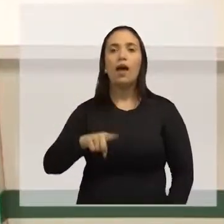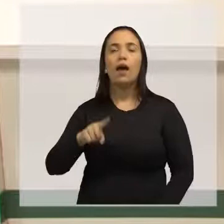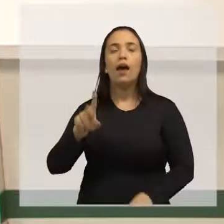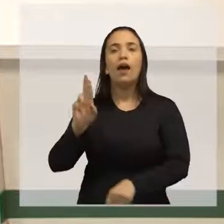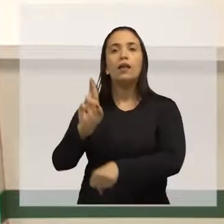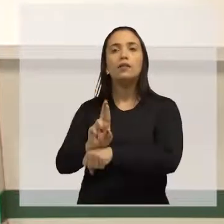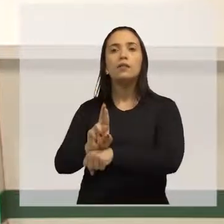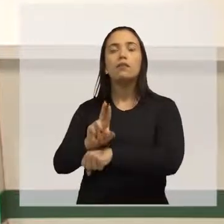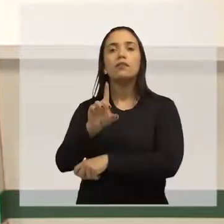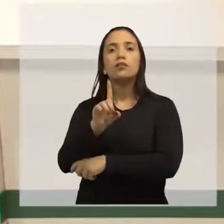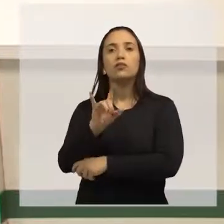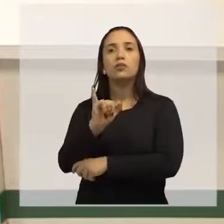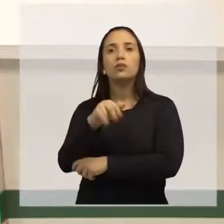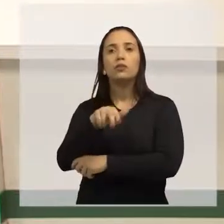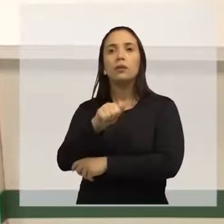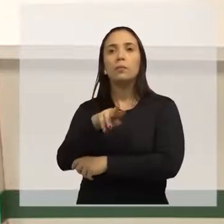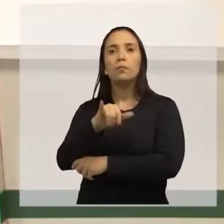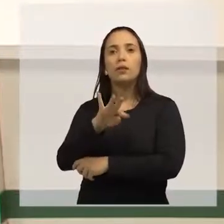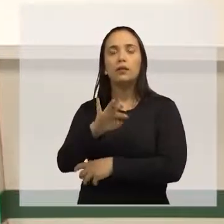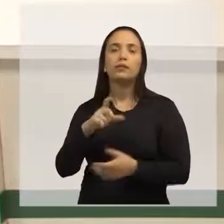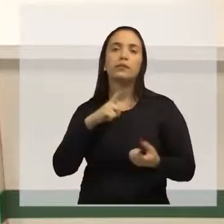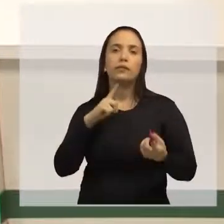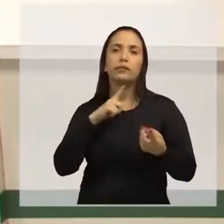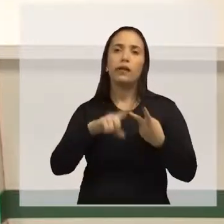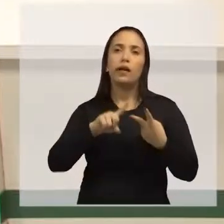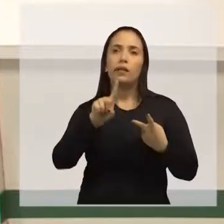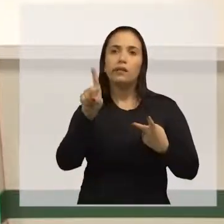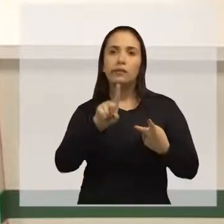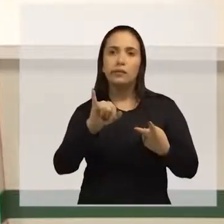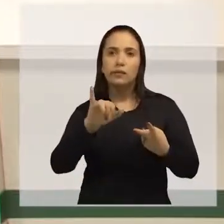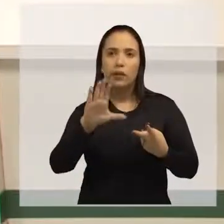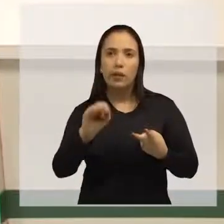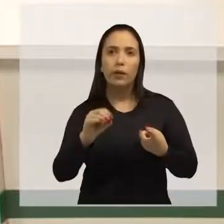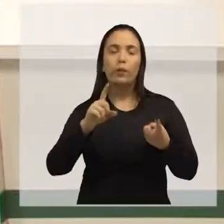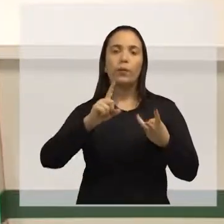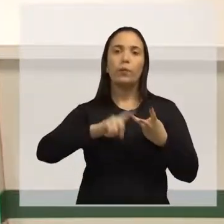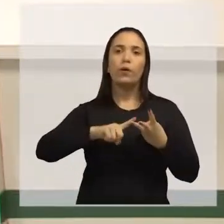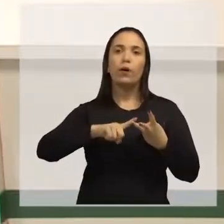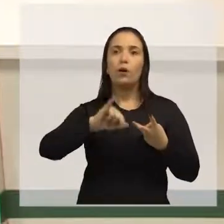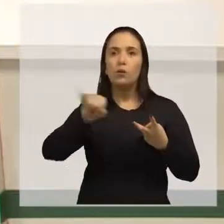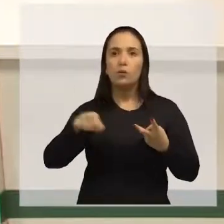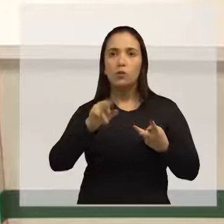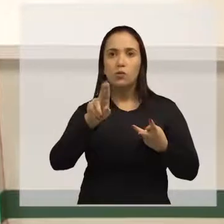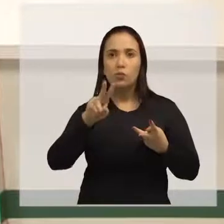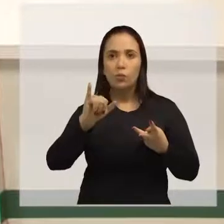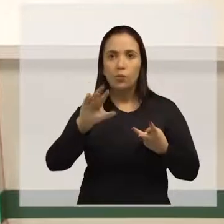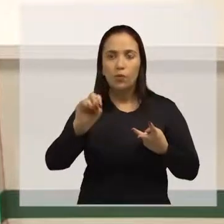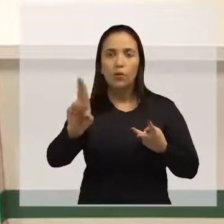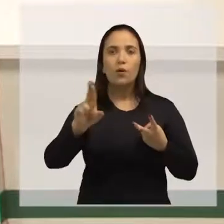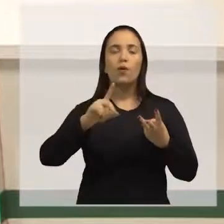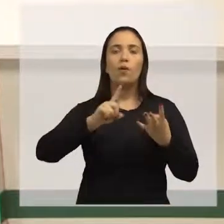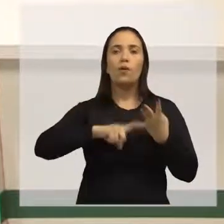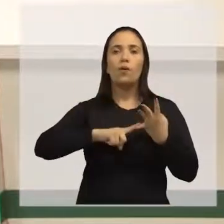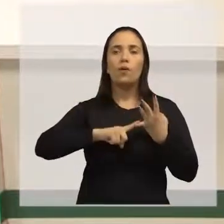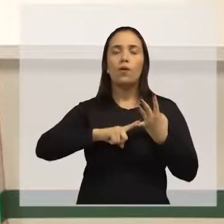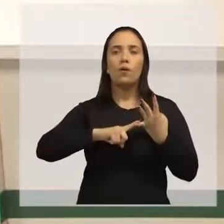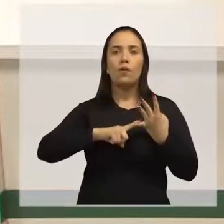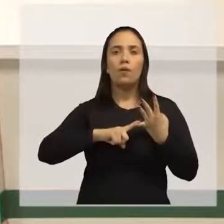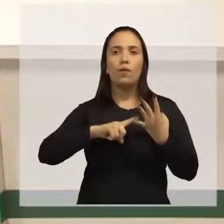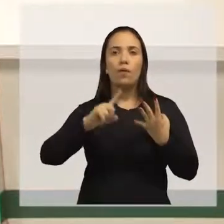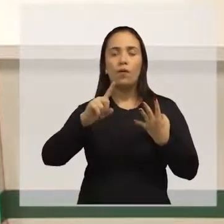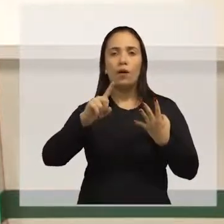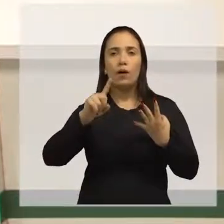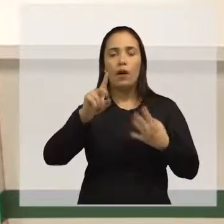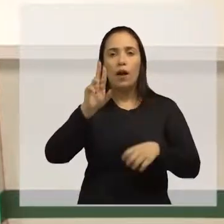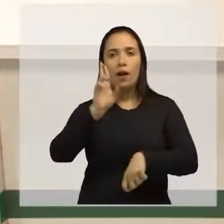Dinamite, mas tinha figuras como o Zico, né? Era. Júnior. Valdir Pérez era o goleiro. O reserva era o